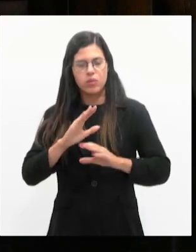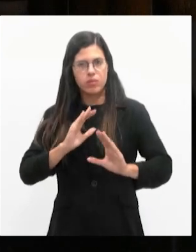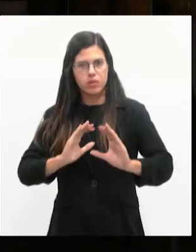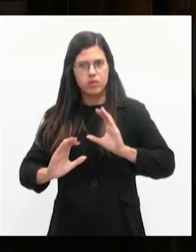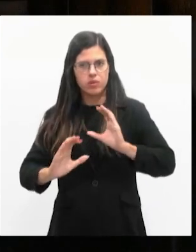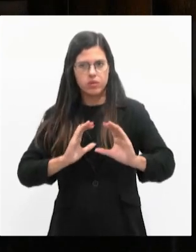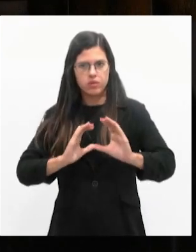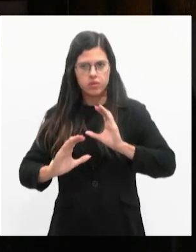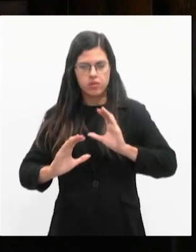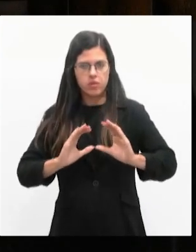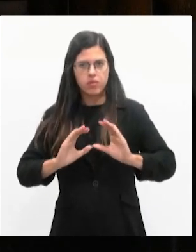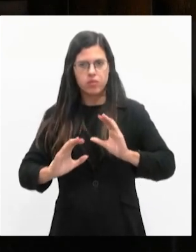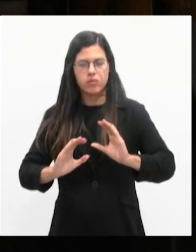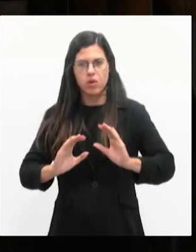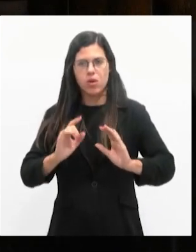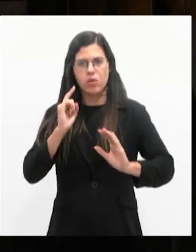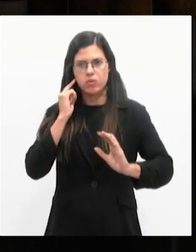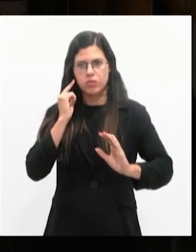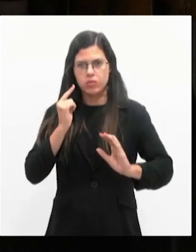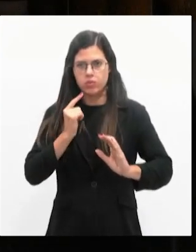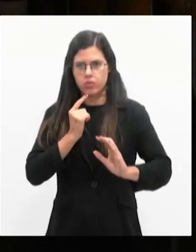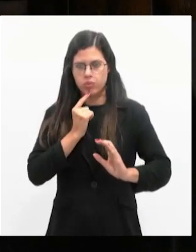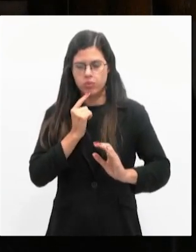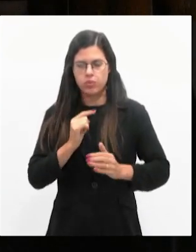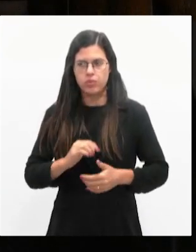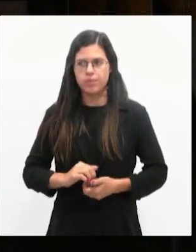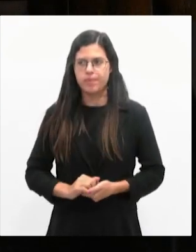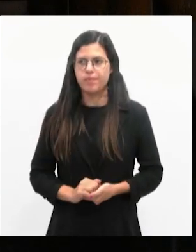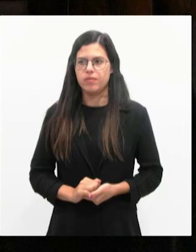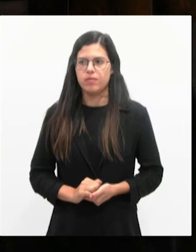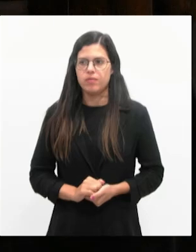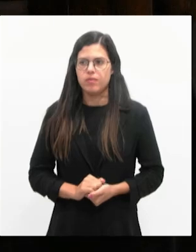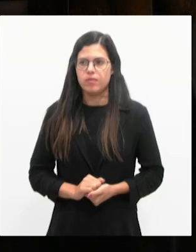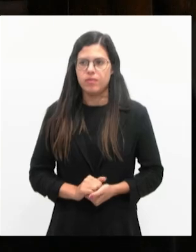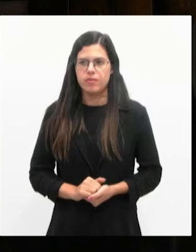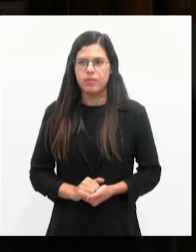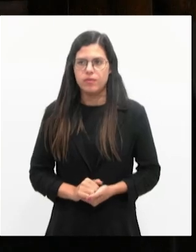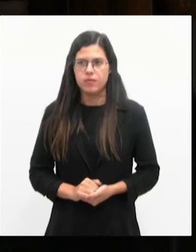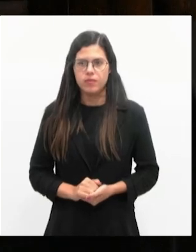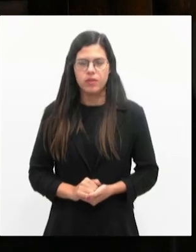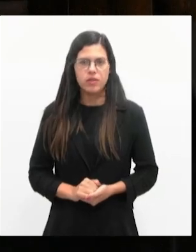voz aos deficientes